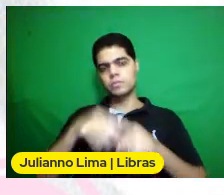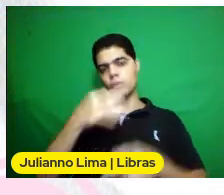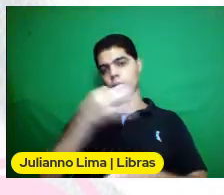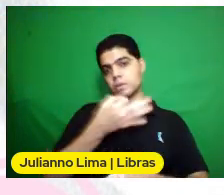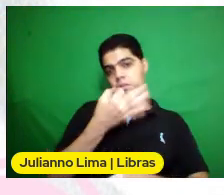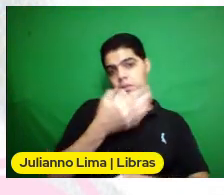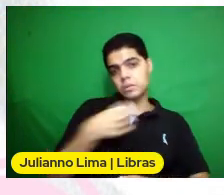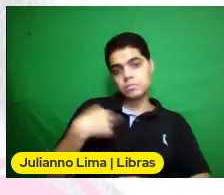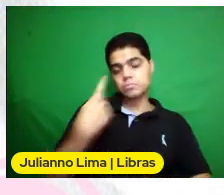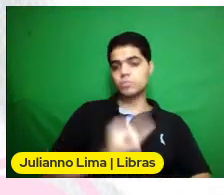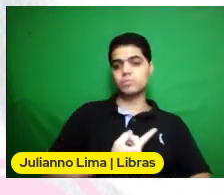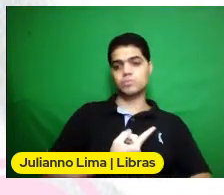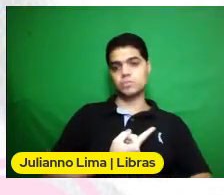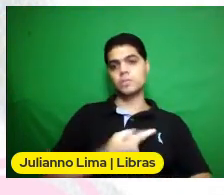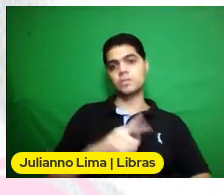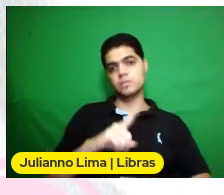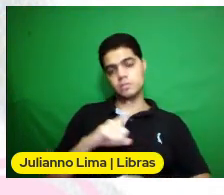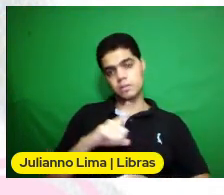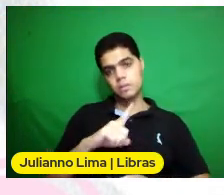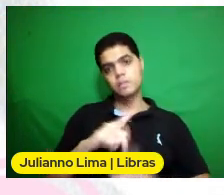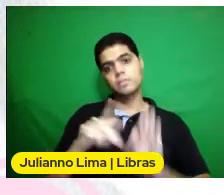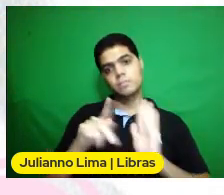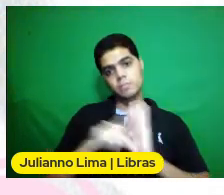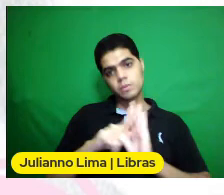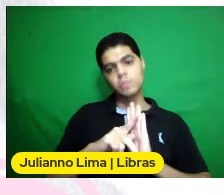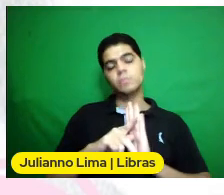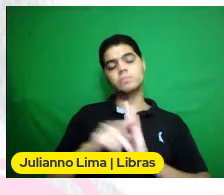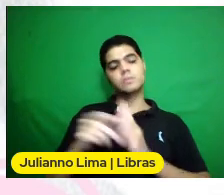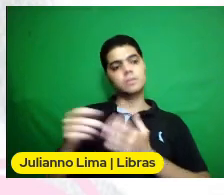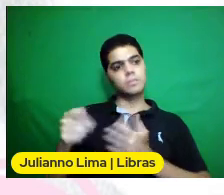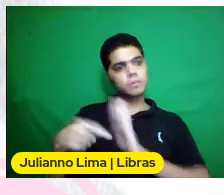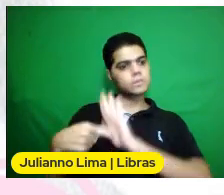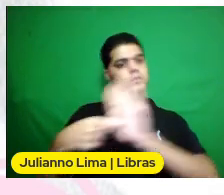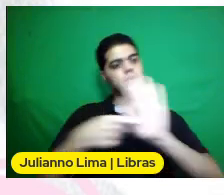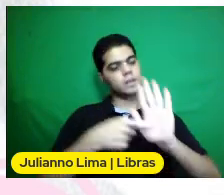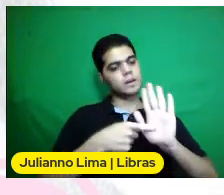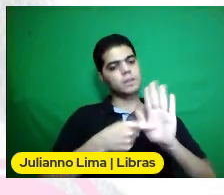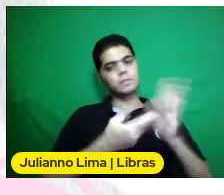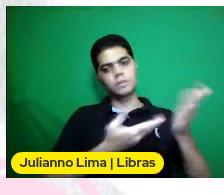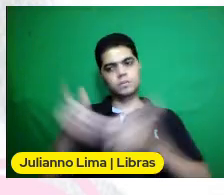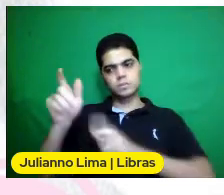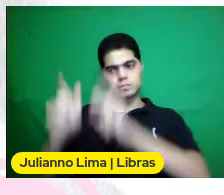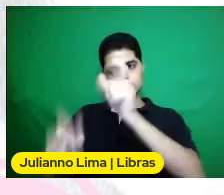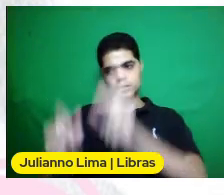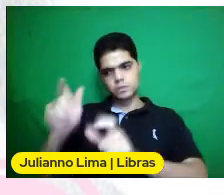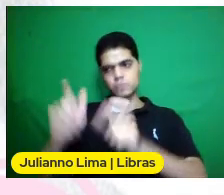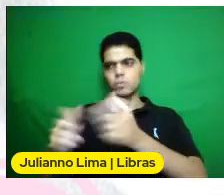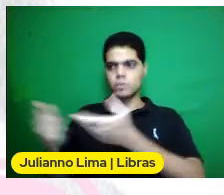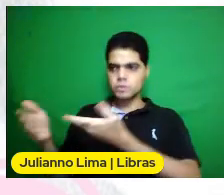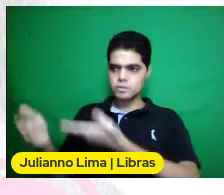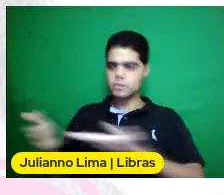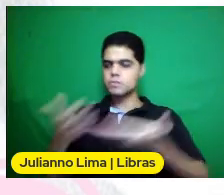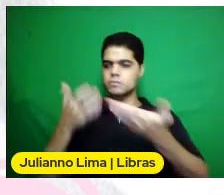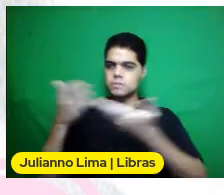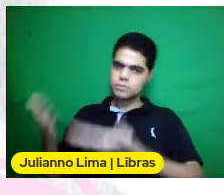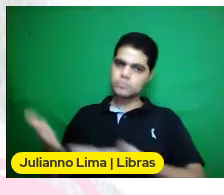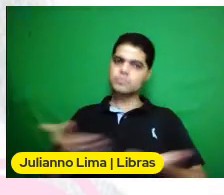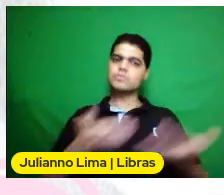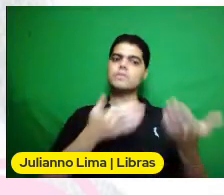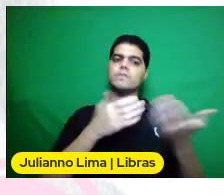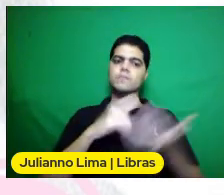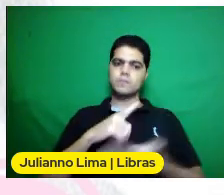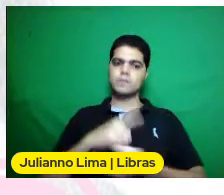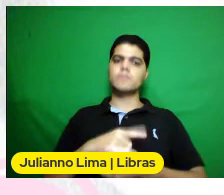né? Mostrar o processo para que incentive a outras pessoas. Mas, realmente, as dificuldades